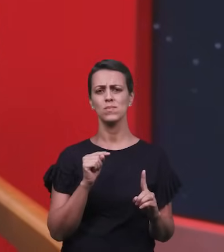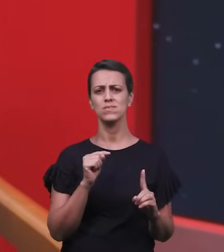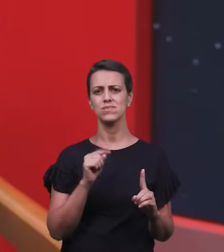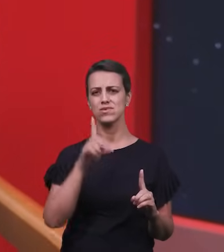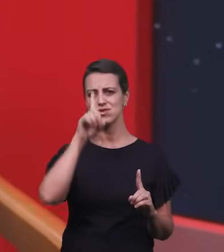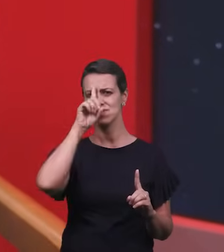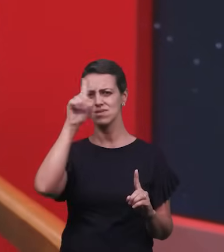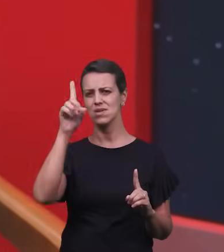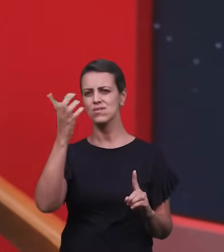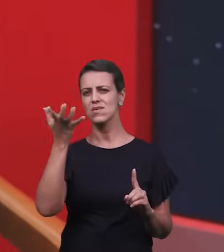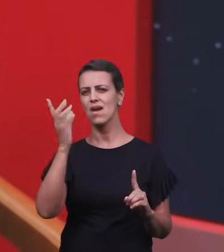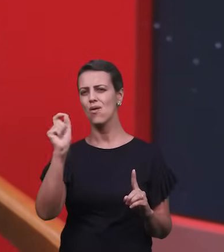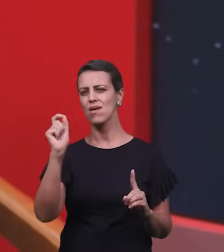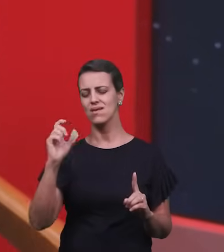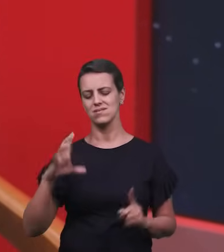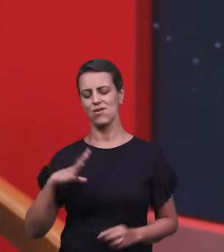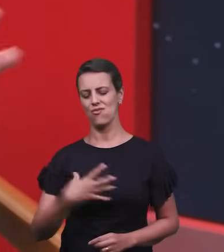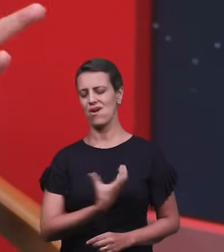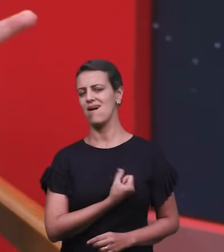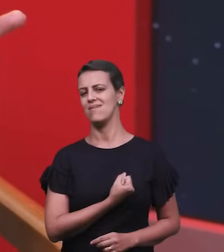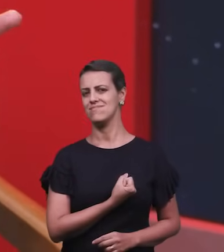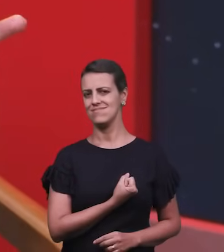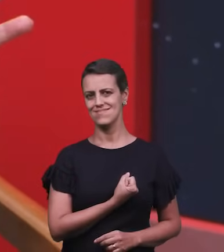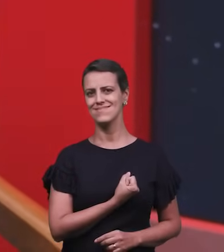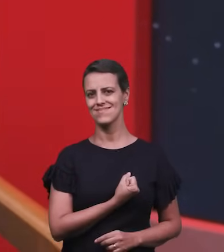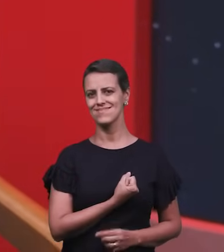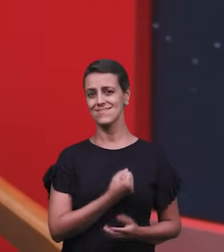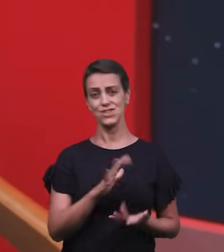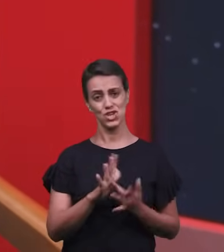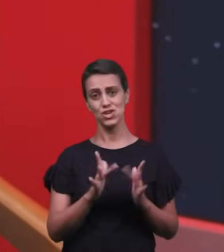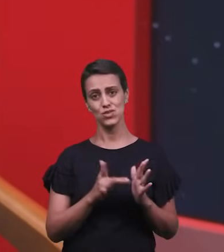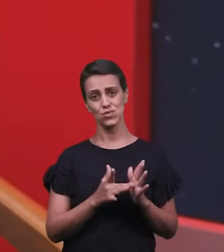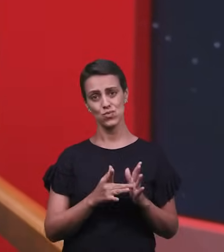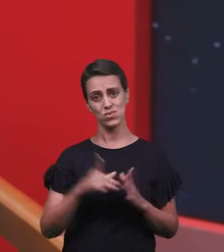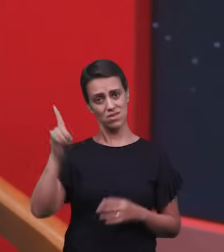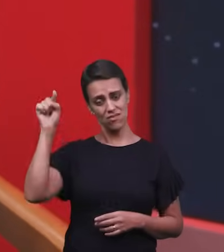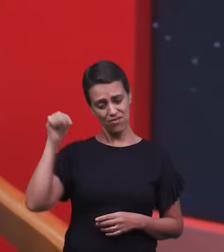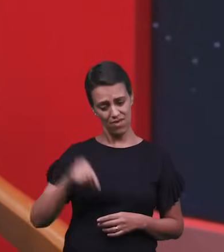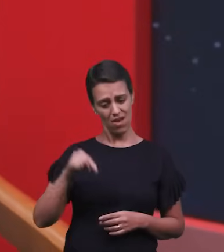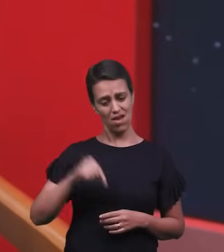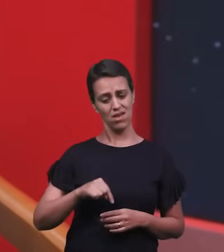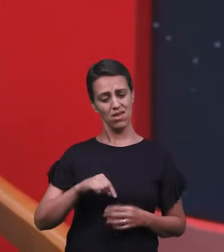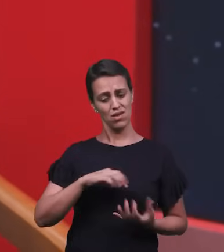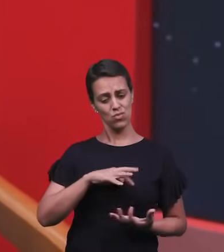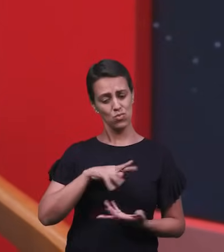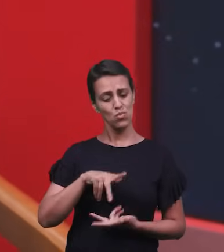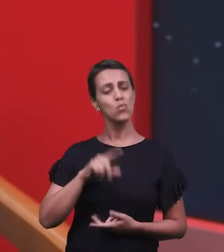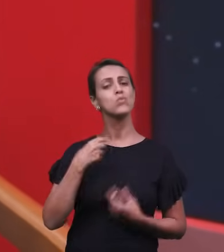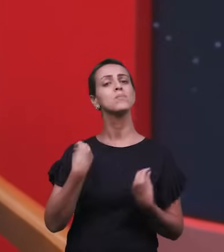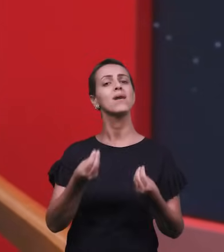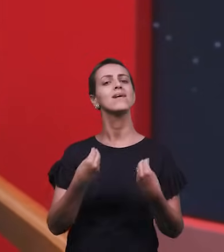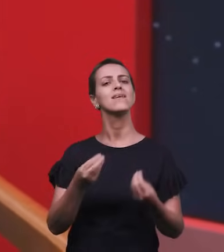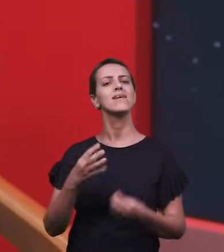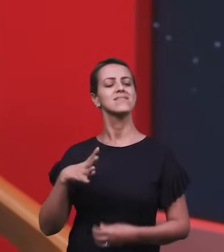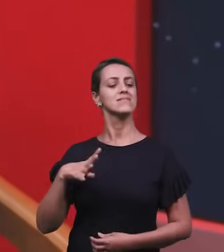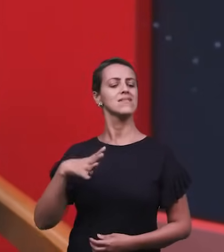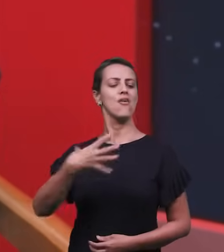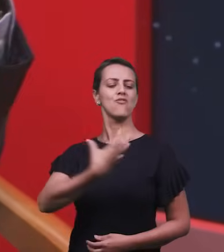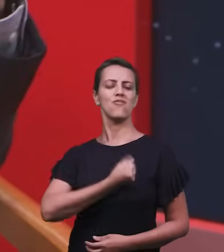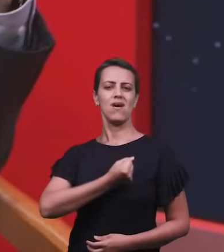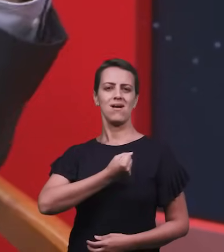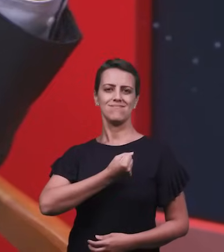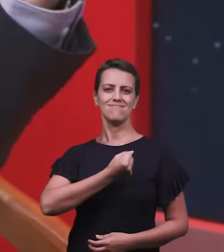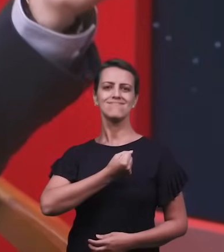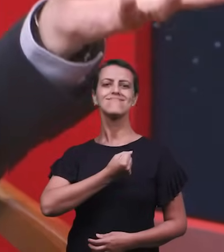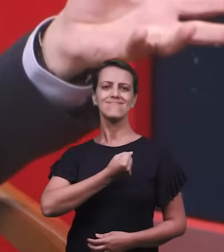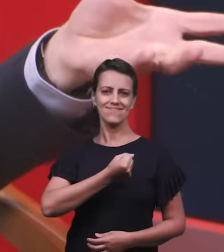Deus é salvar o homem. O Senhor Jesus disse, o Filho do Homem veio buscar salvar o que